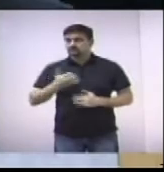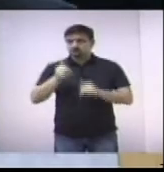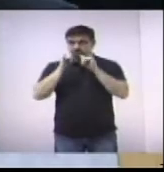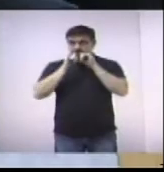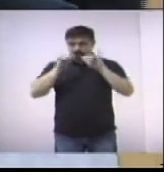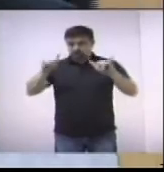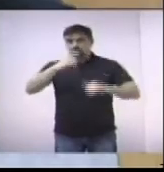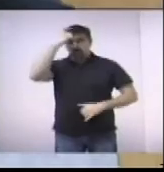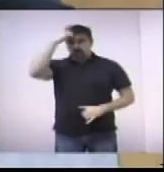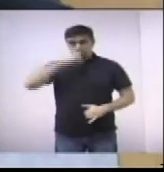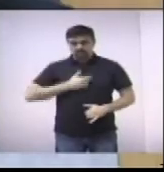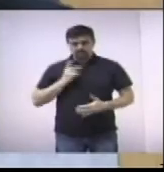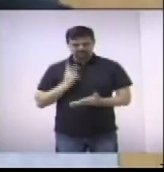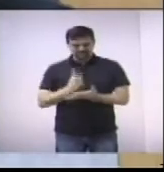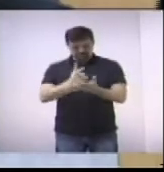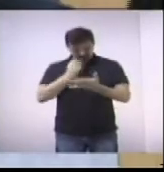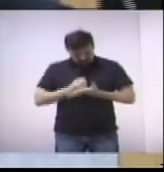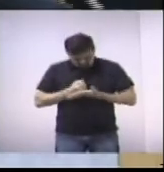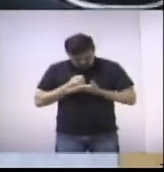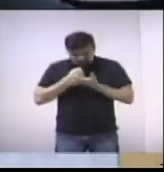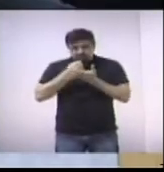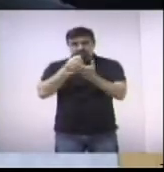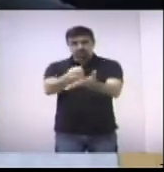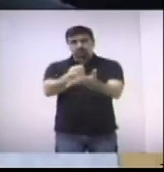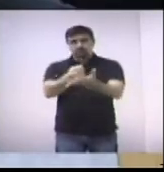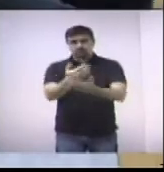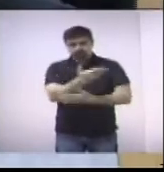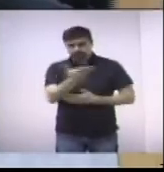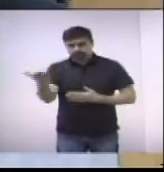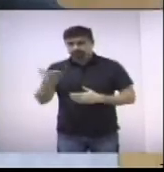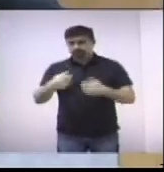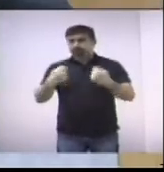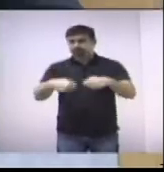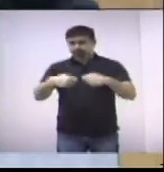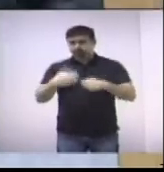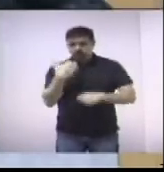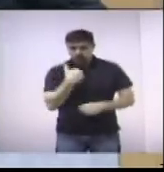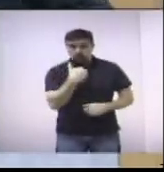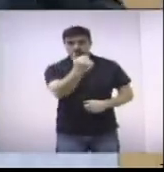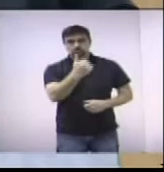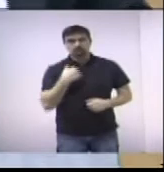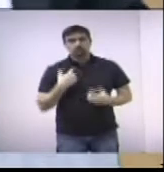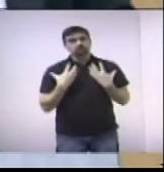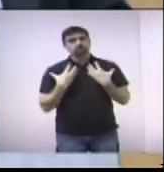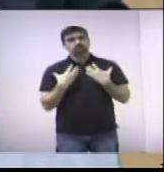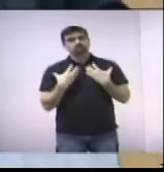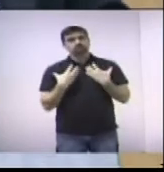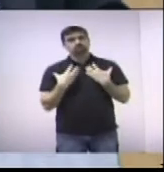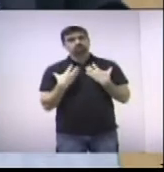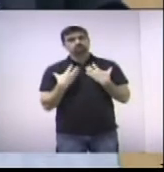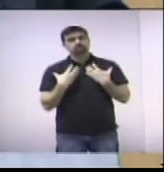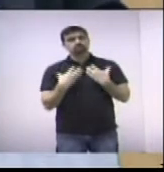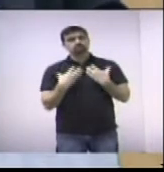E dizer para vocês que vocês podem contar com esse vereador, porque deve é, tá bom? Amigos é amigo.